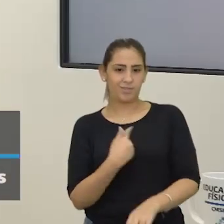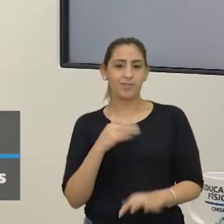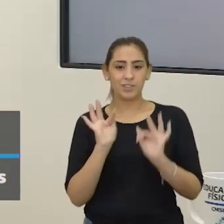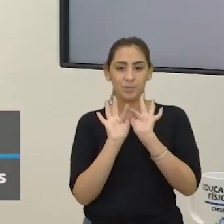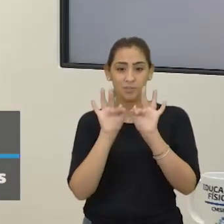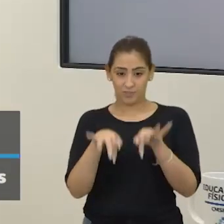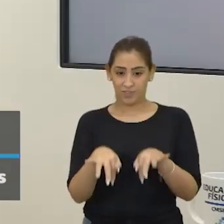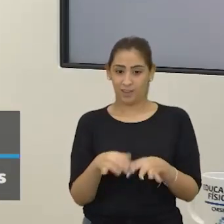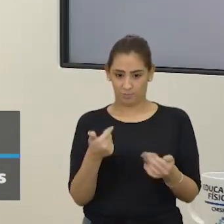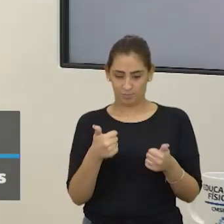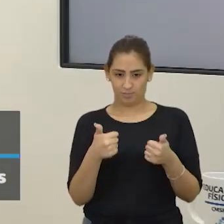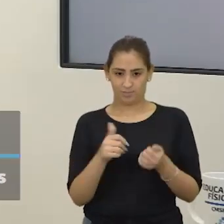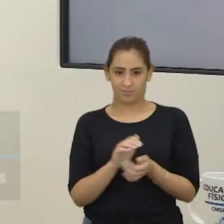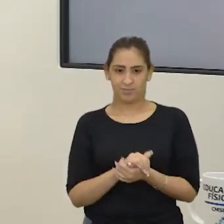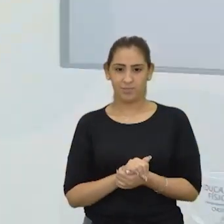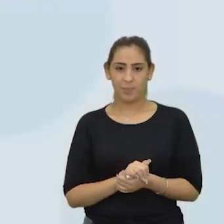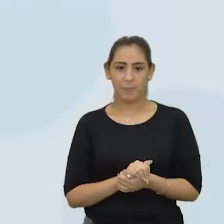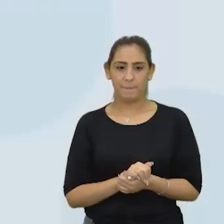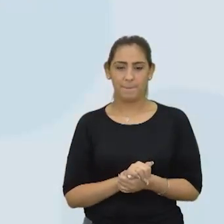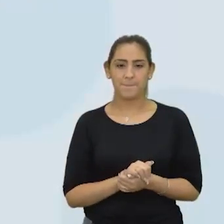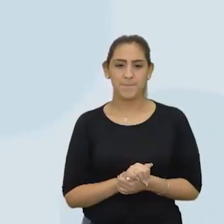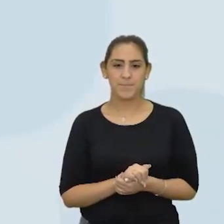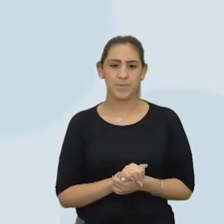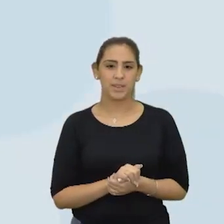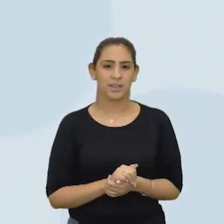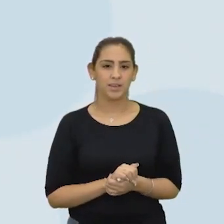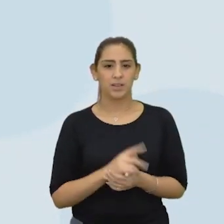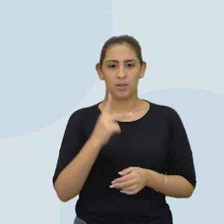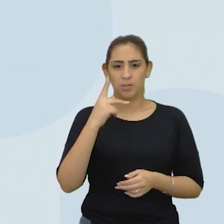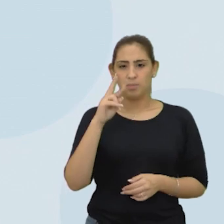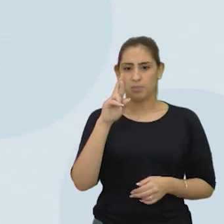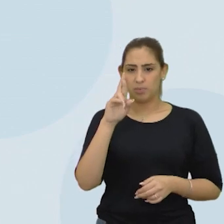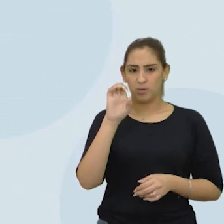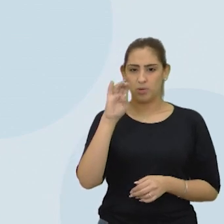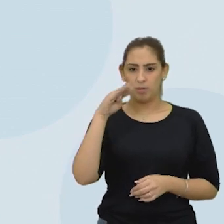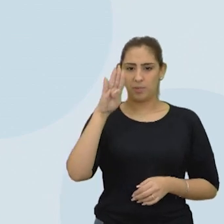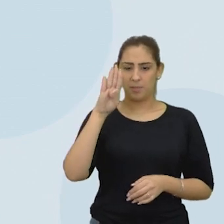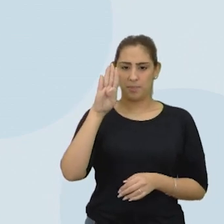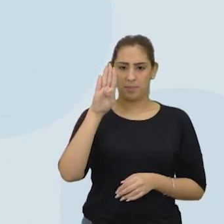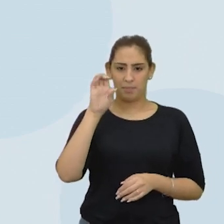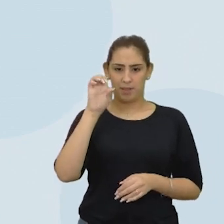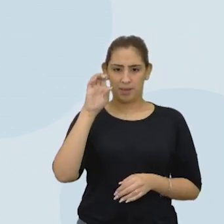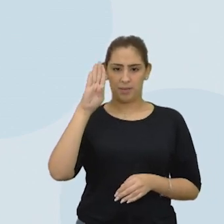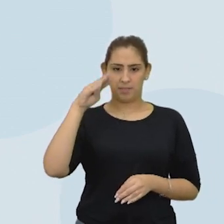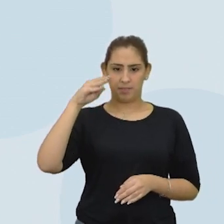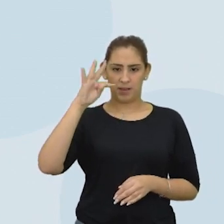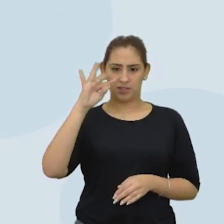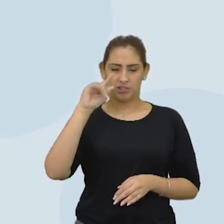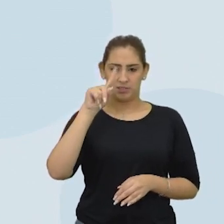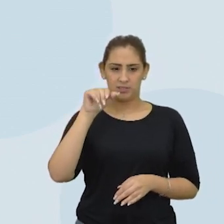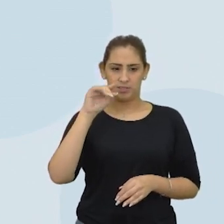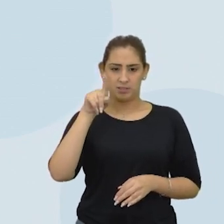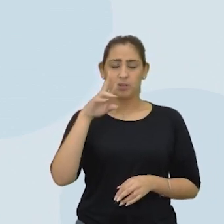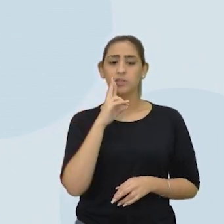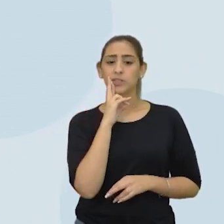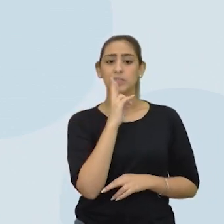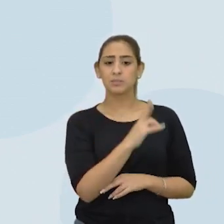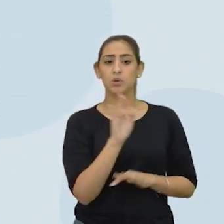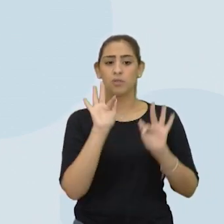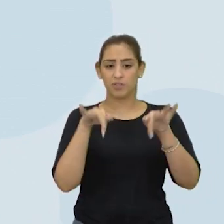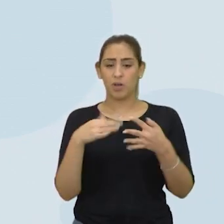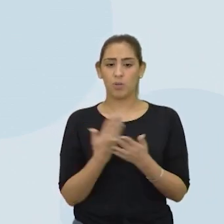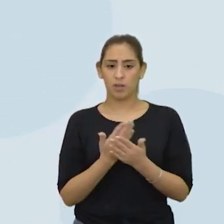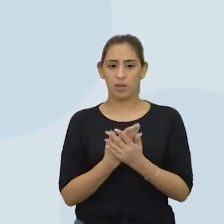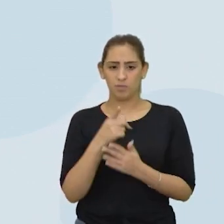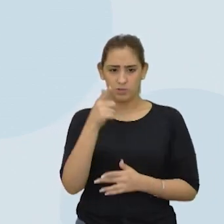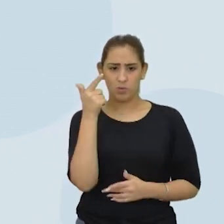Então vamos lá. Problematização, aquela questão que a gente sempre faz no começo, para que vocês respondam aí ao final da aula. Você